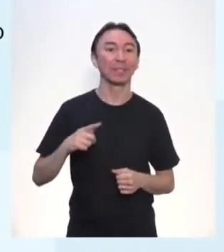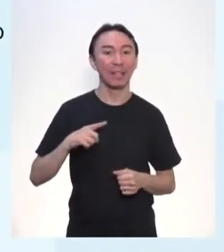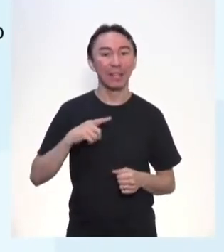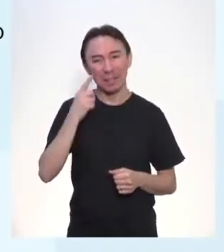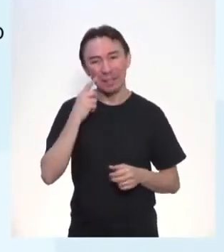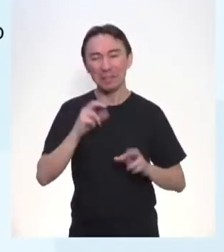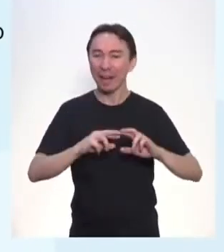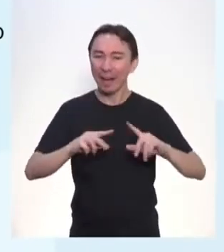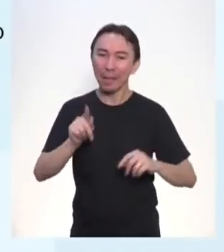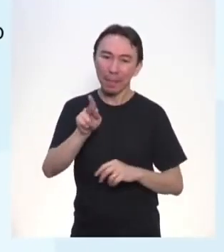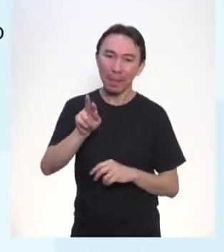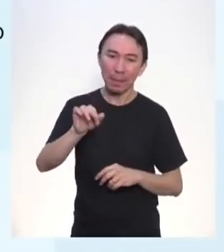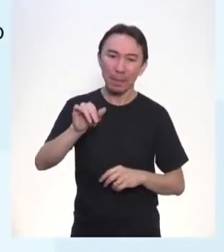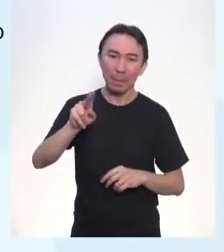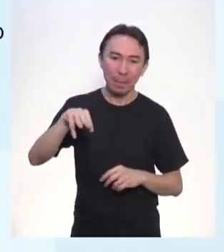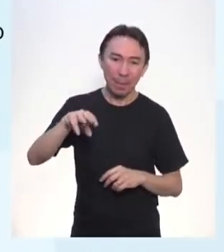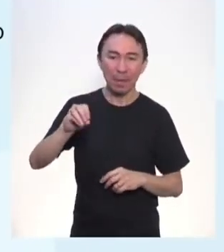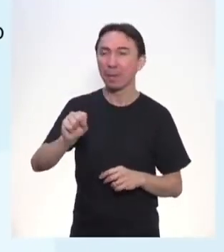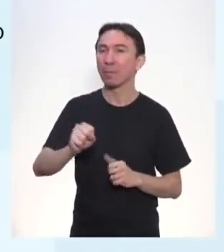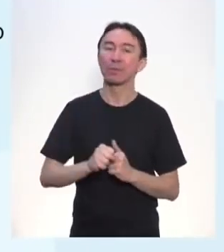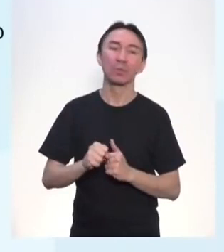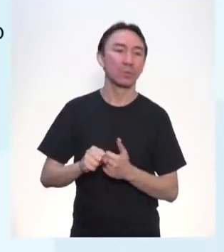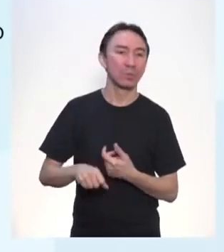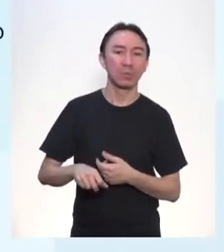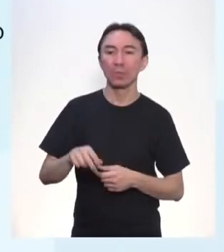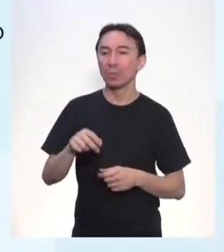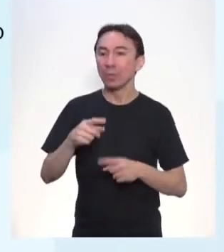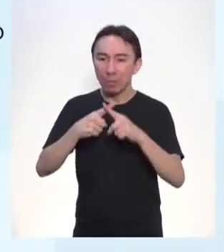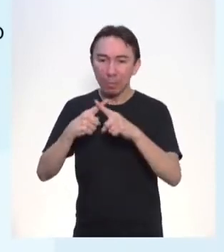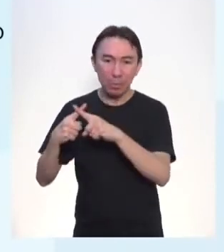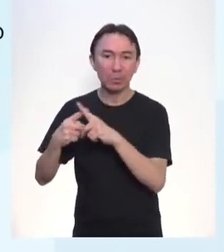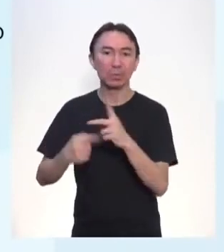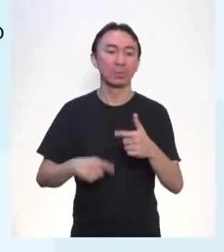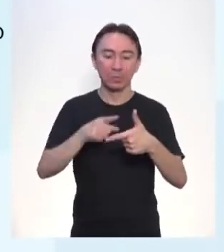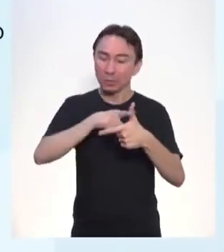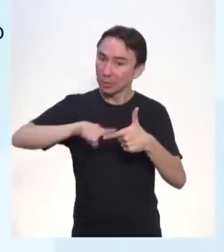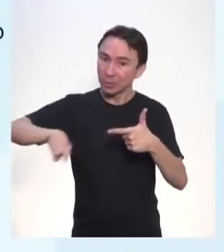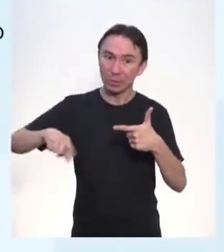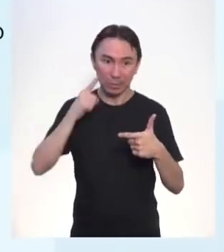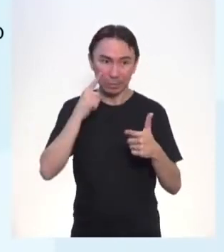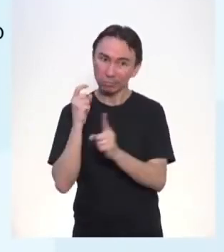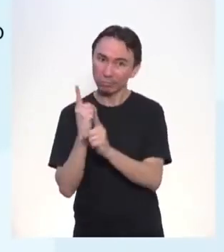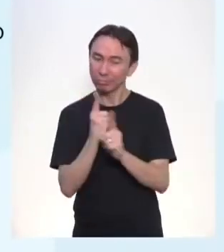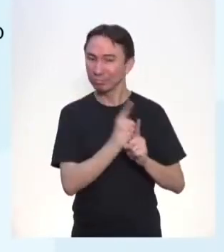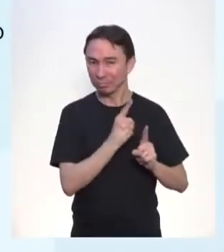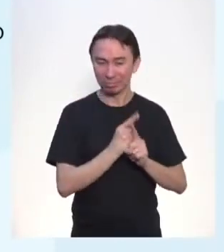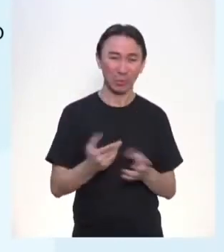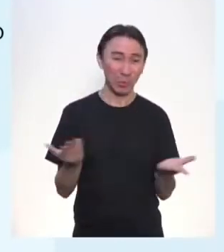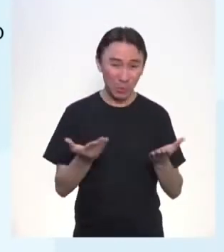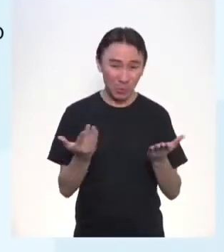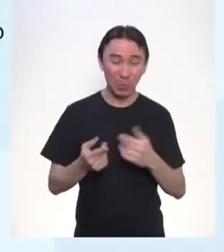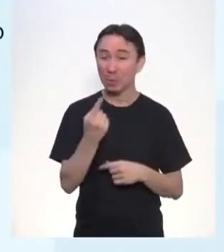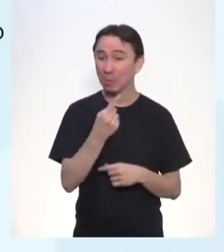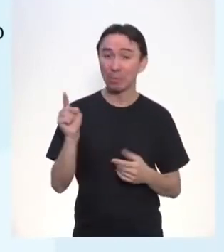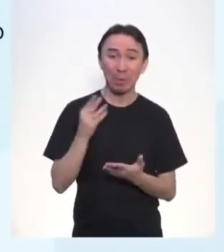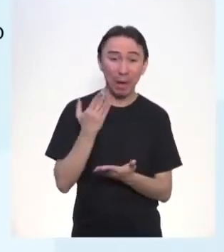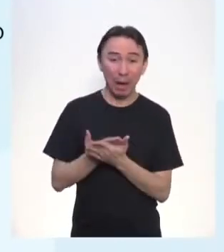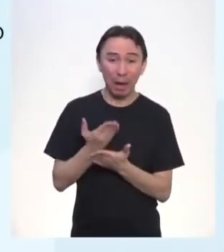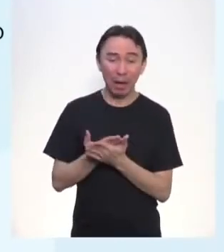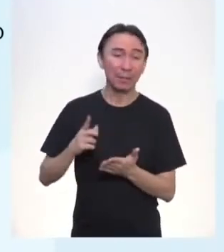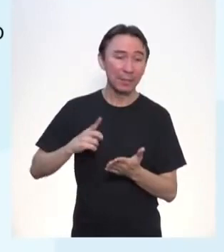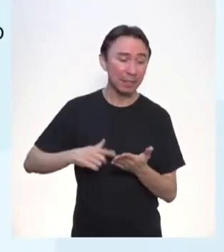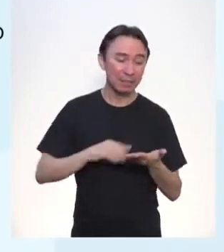primos, múltiplos e divisores. Então, hoje, para essa última aula, hoje nós vamos fazer uma quantidade de exercícios aí, né? Nós temos